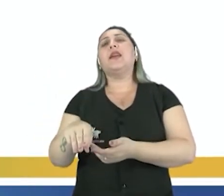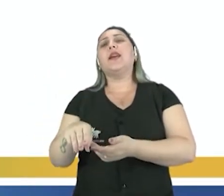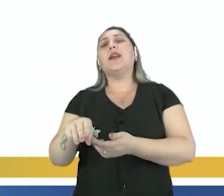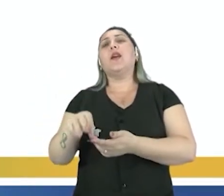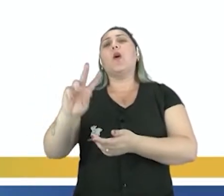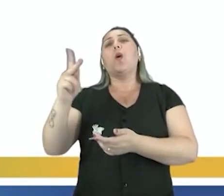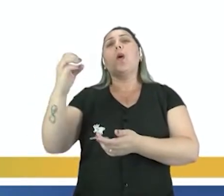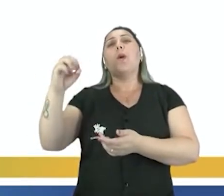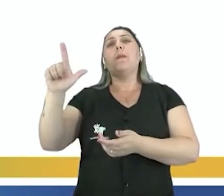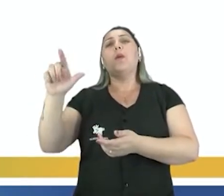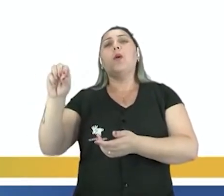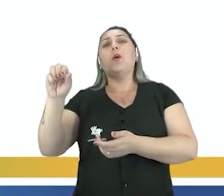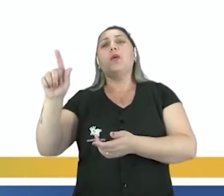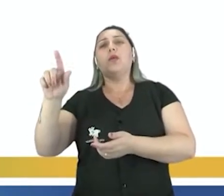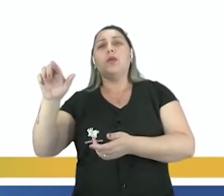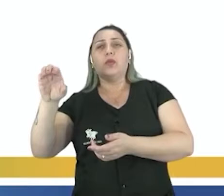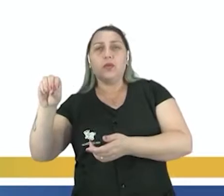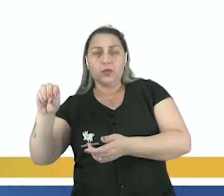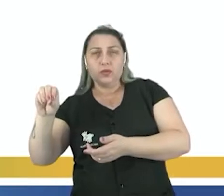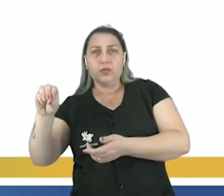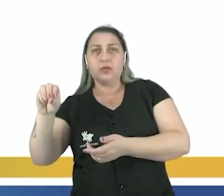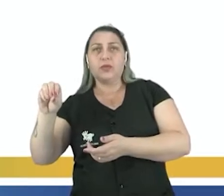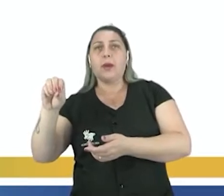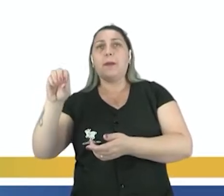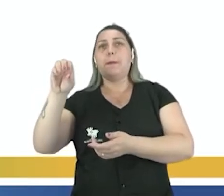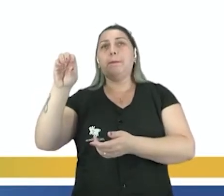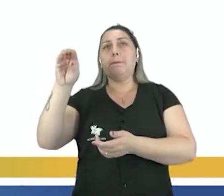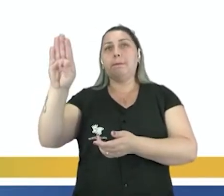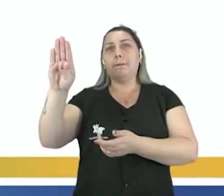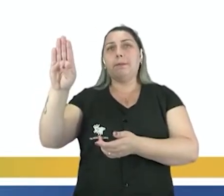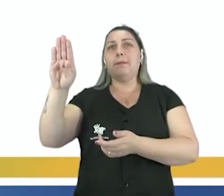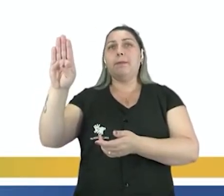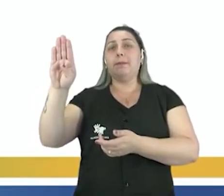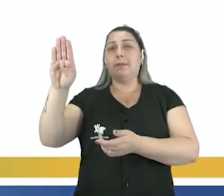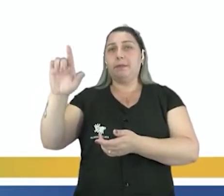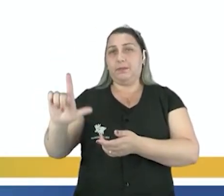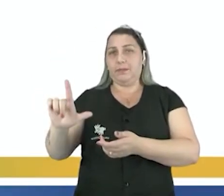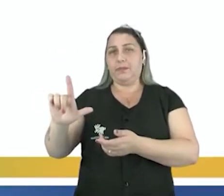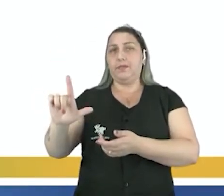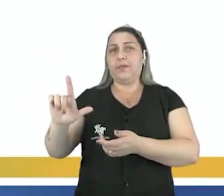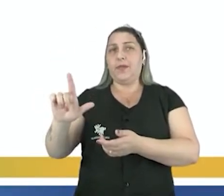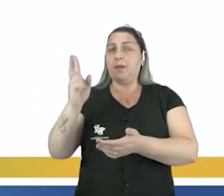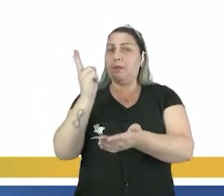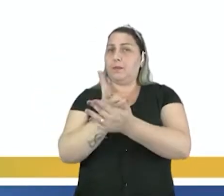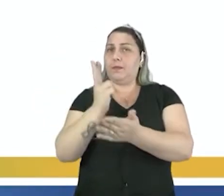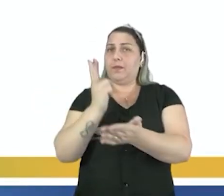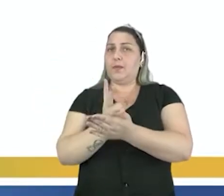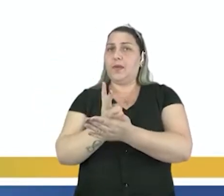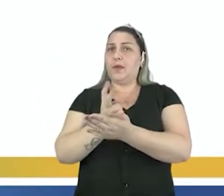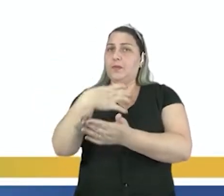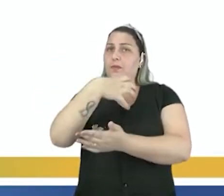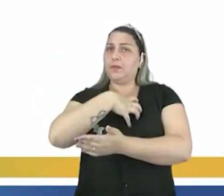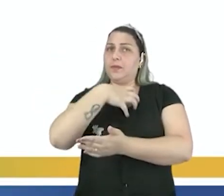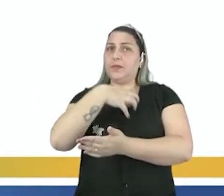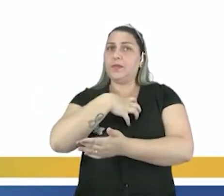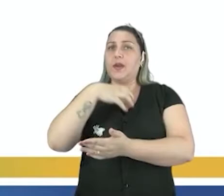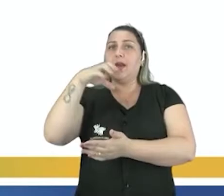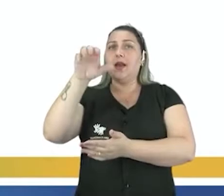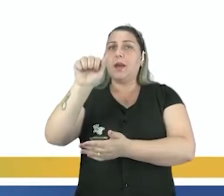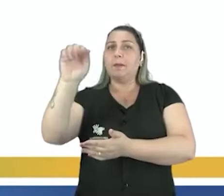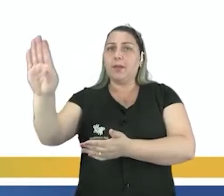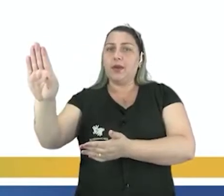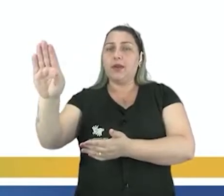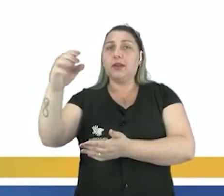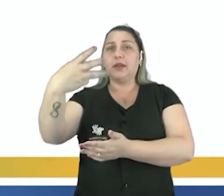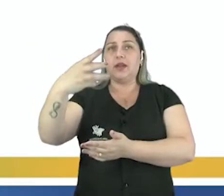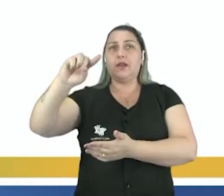lado homólogo ao lado A'B', né? Seria esse mesmo lado aqui, esse mesmo formato aqui, AB, que